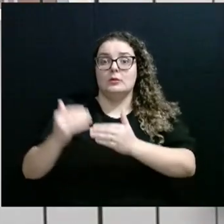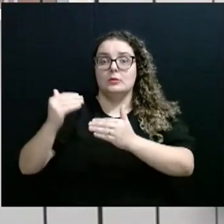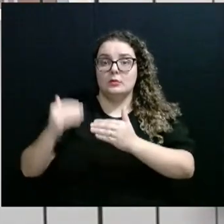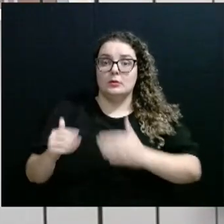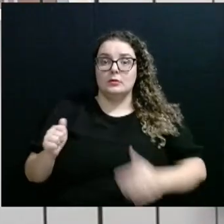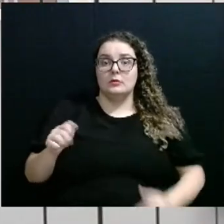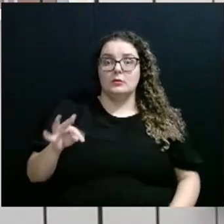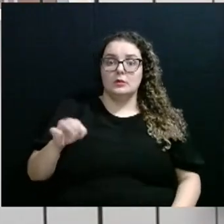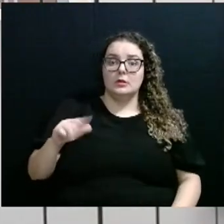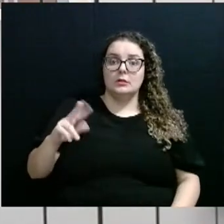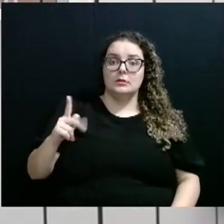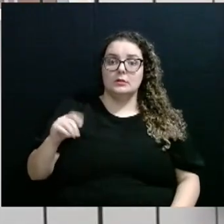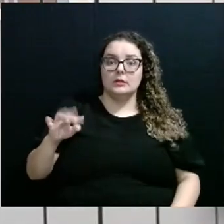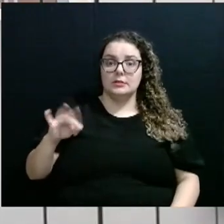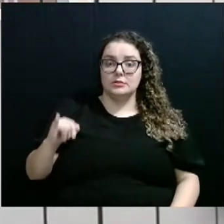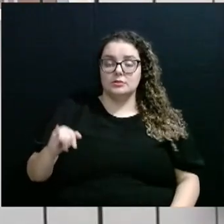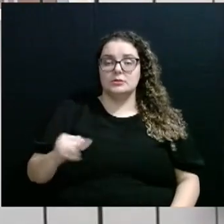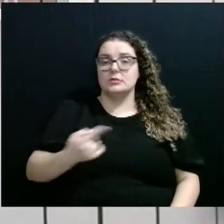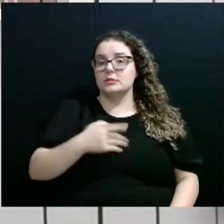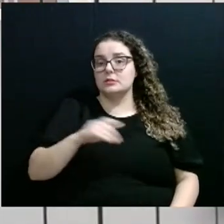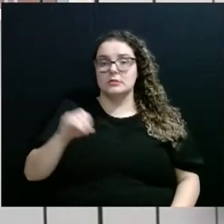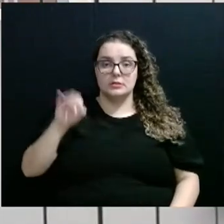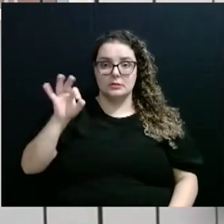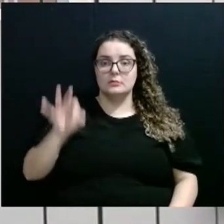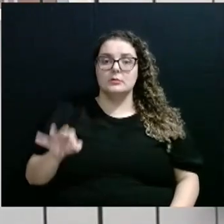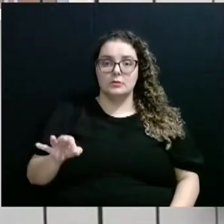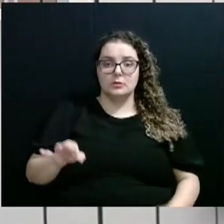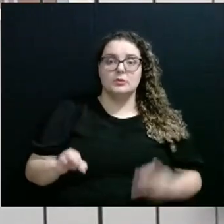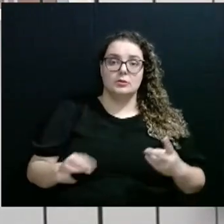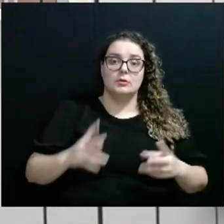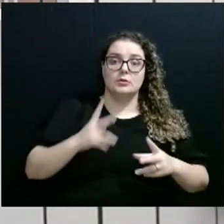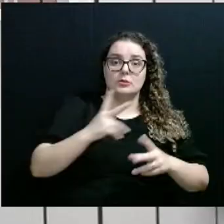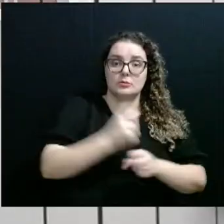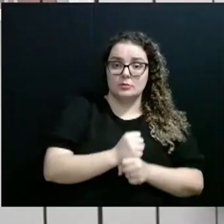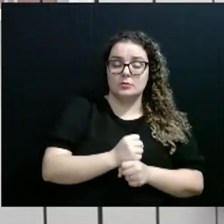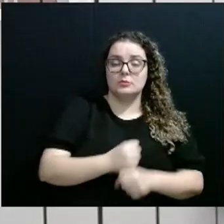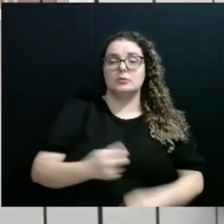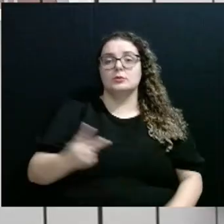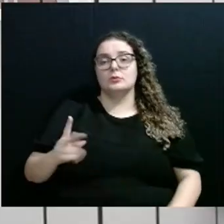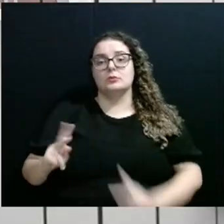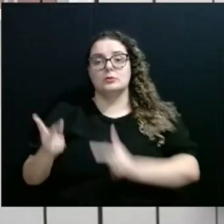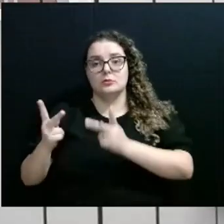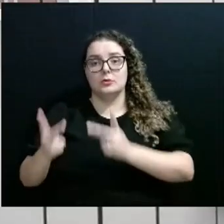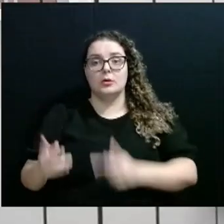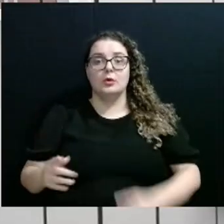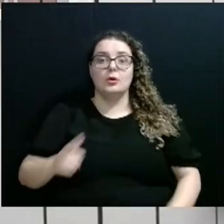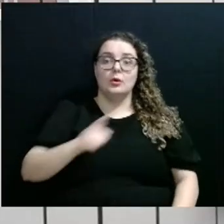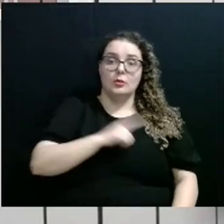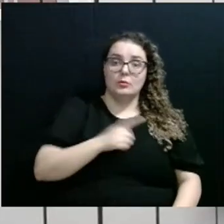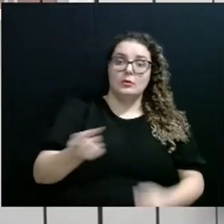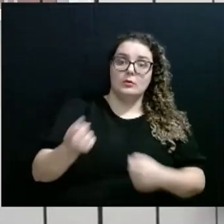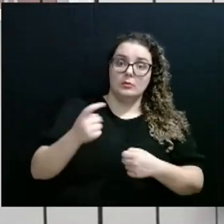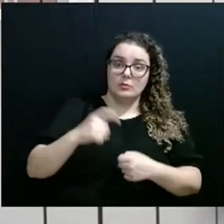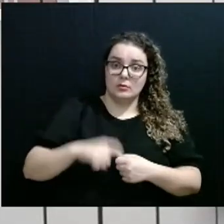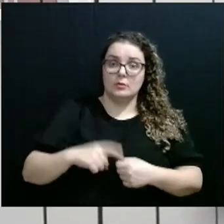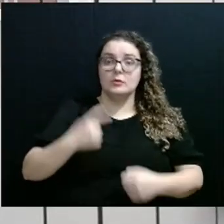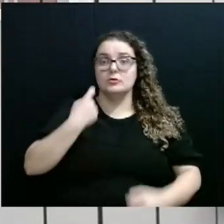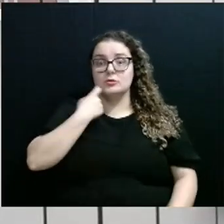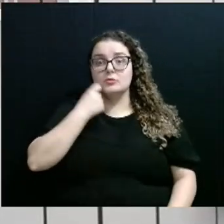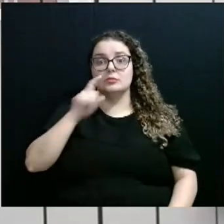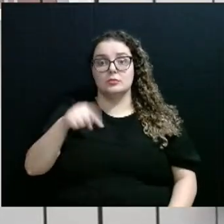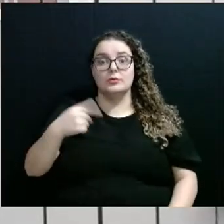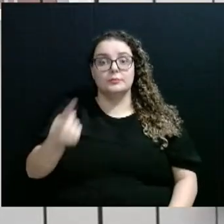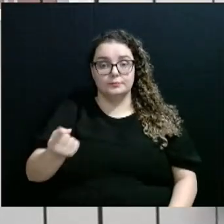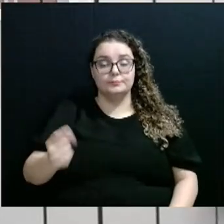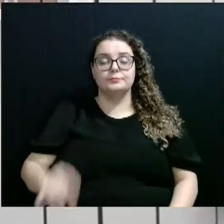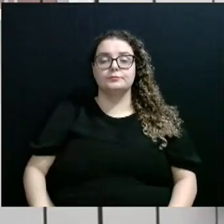está 100% com 6 pontos, 2 jogos e 2 vitórias. O Bugre volta a campo na sexta-feira, depois de amanhã,